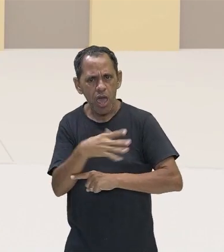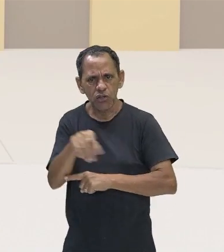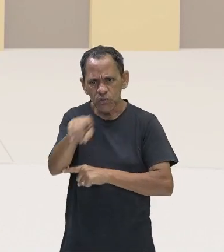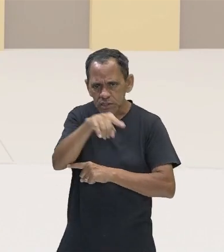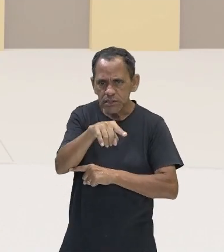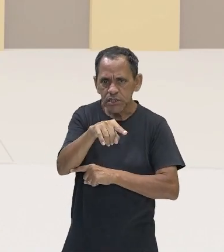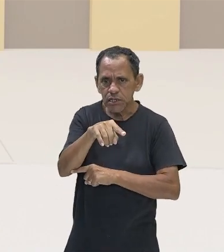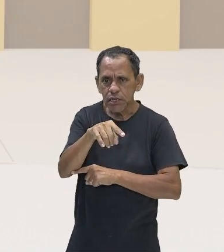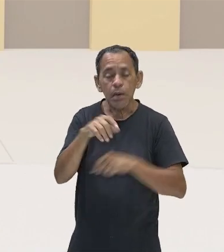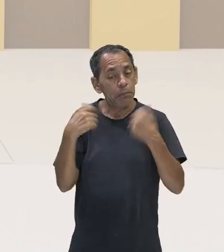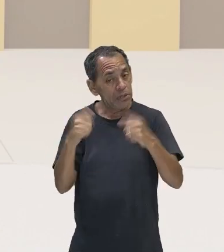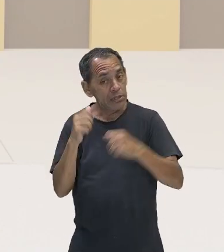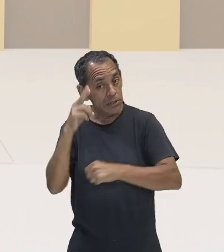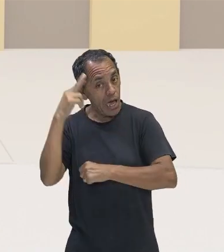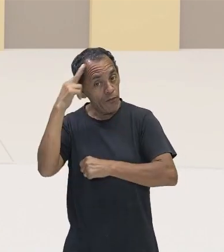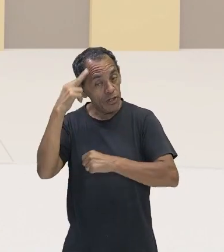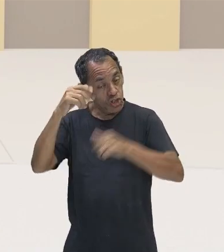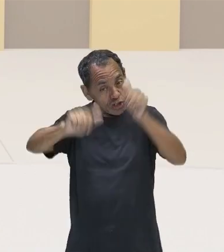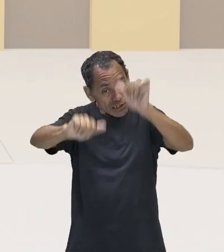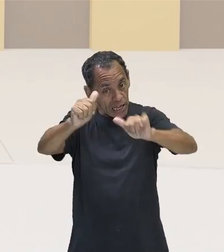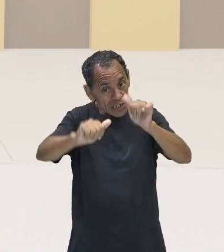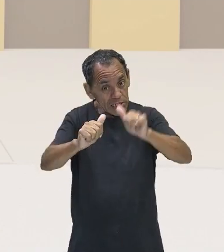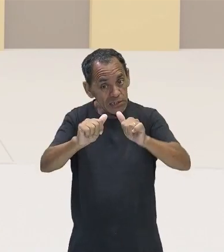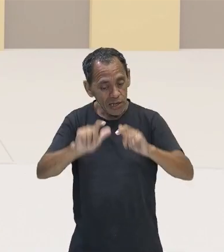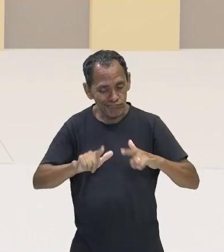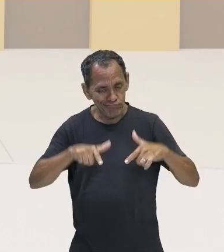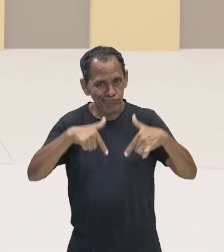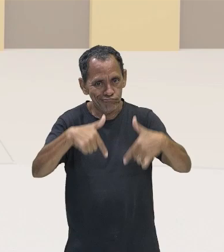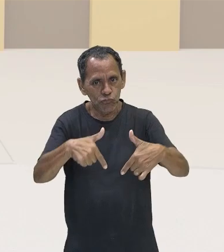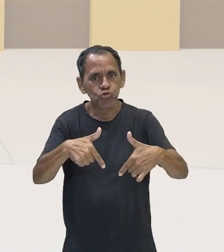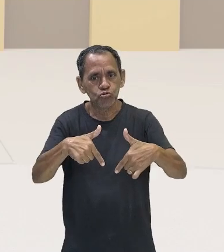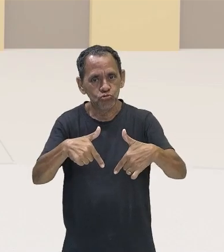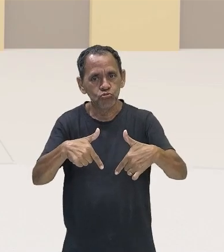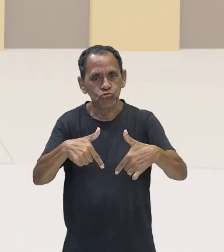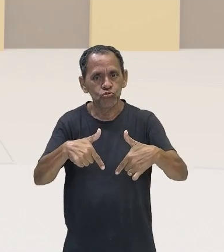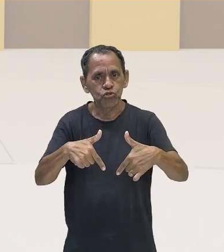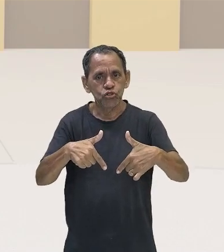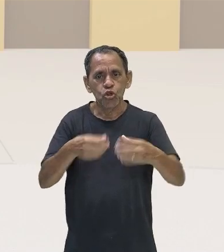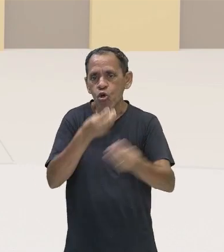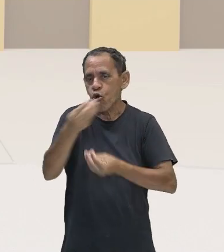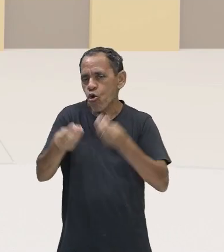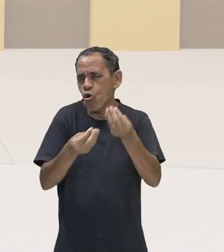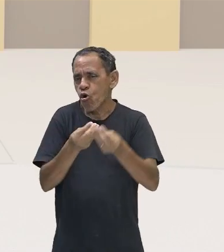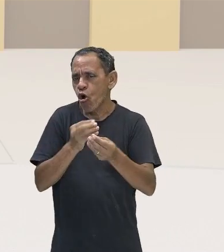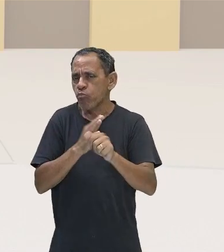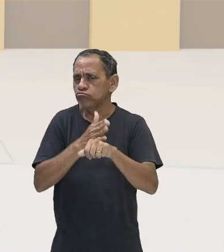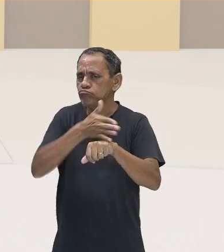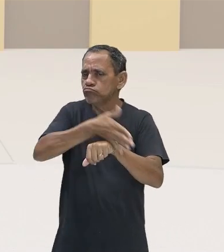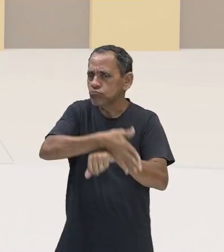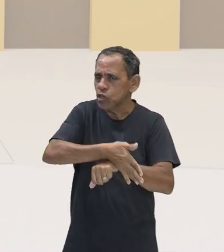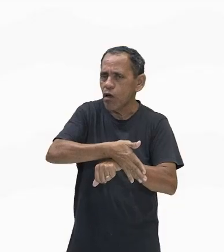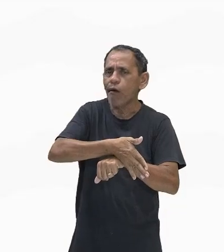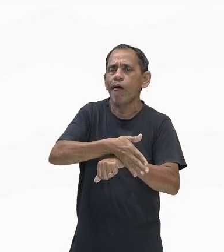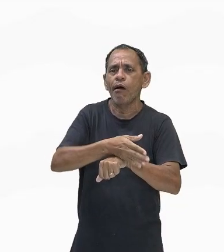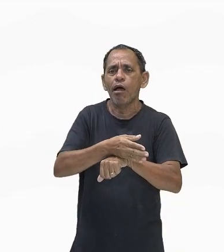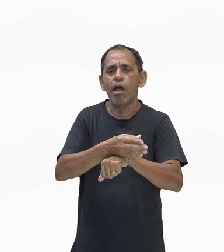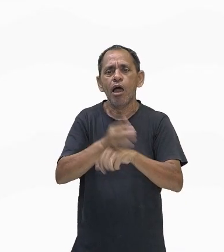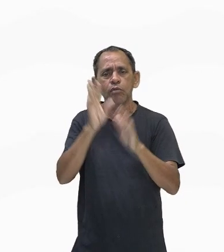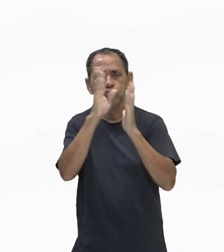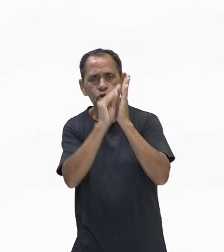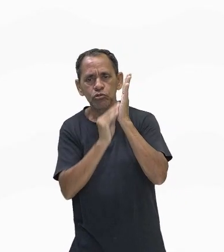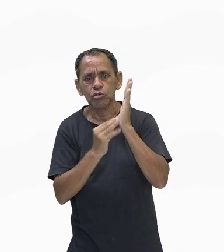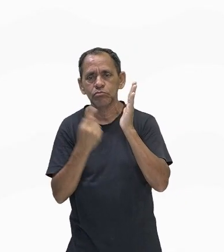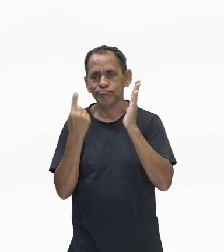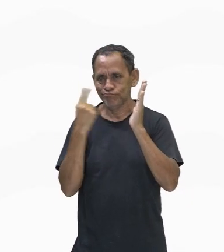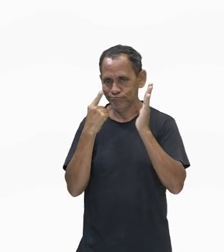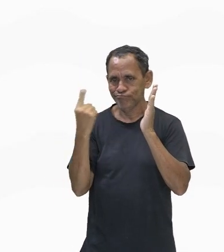reflitam, né? Analisem as suas atitudes para a gente entrar no nosso conteúdo do autocuidado, tá? Então o